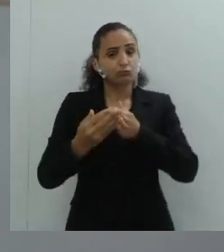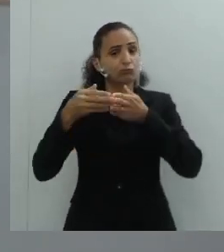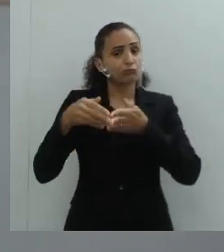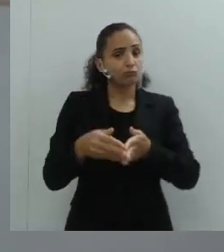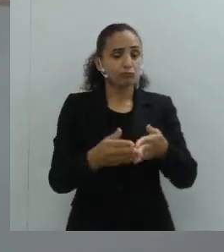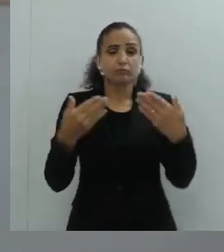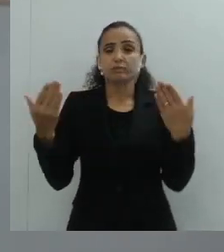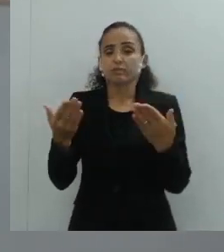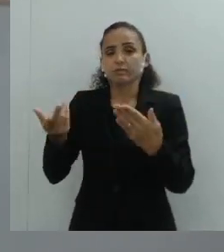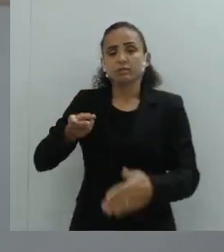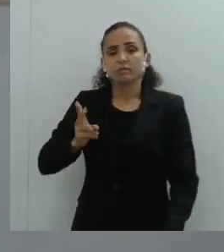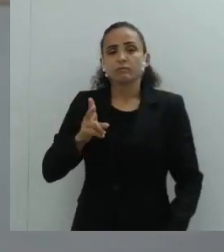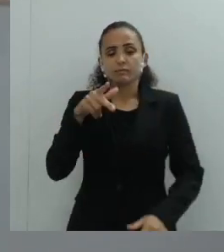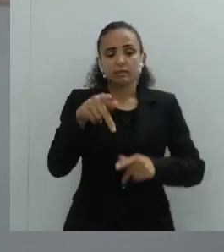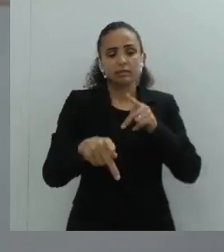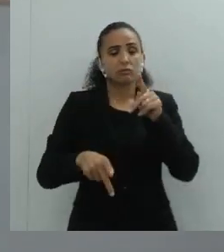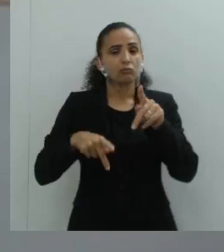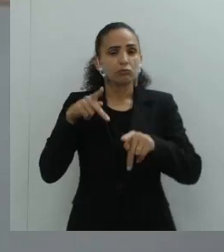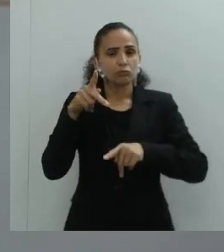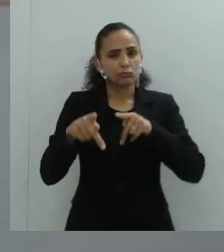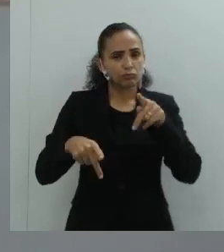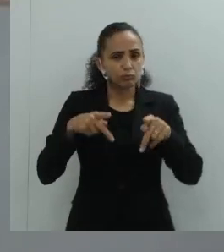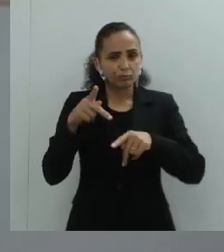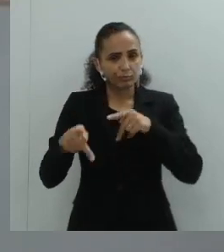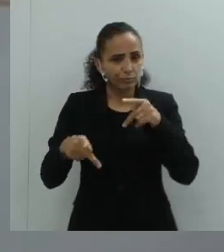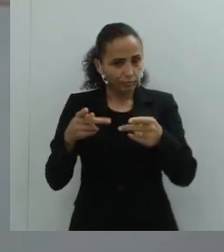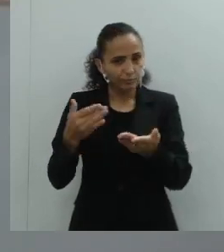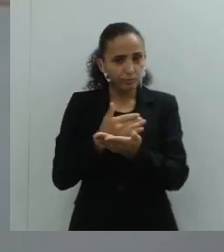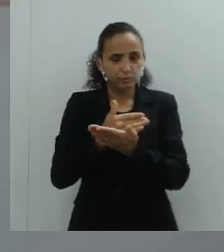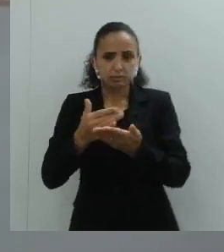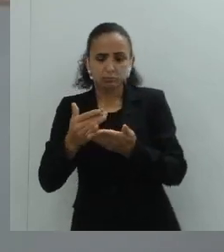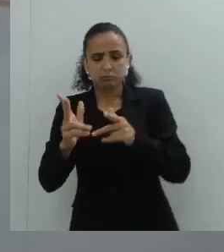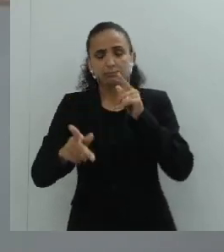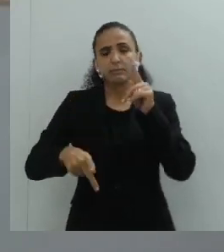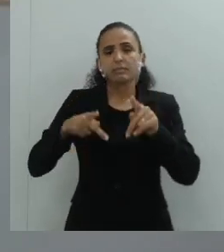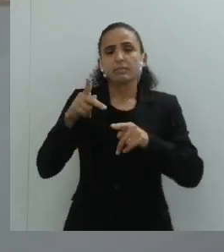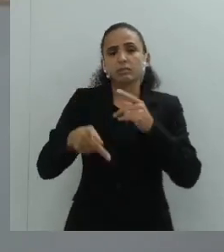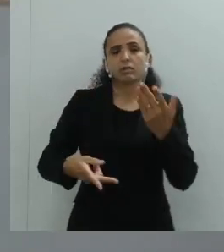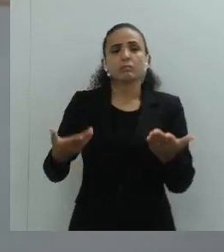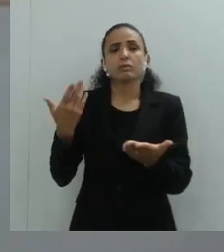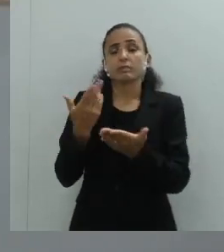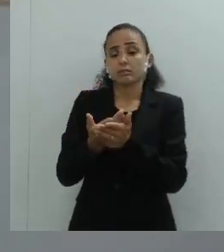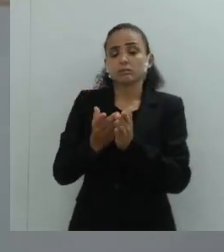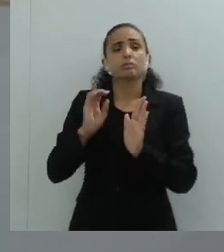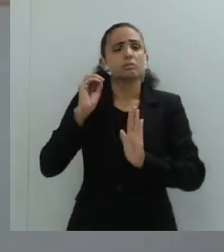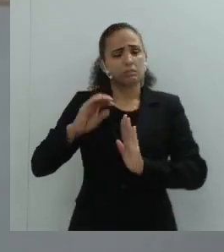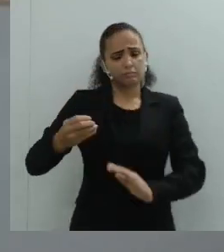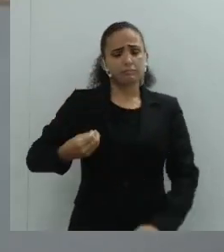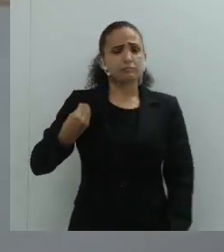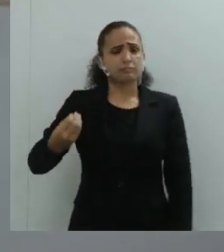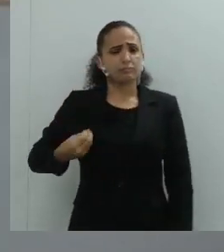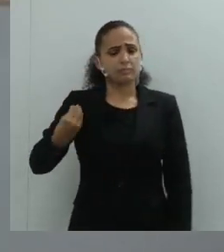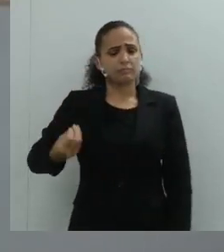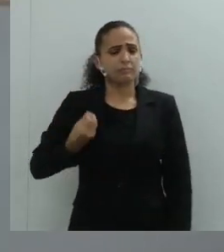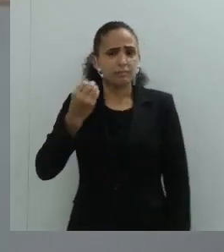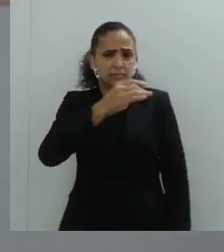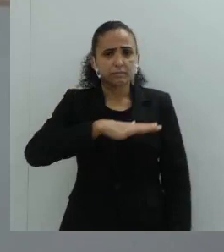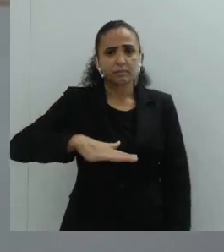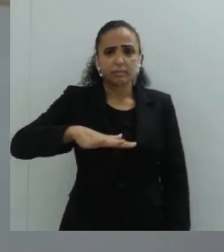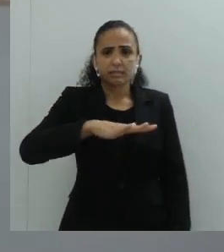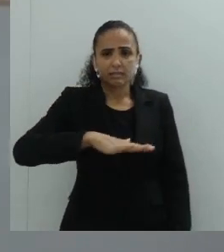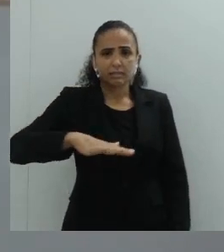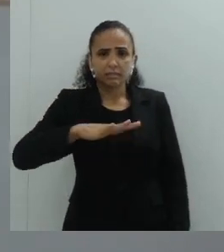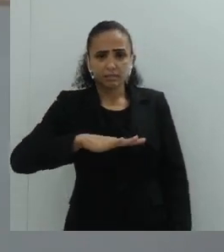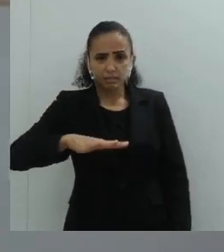e agora a gente vai ver os povos pré-colombianos, né, que são povos que aqui já habitavam, né, sistematicamente